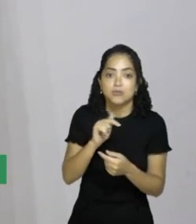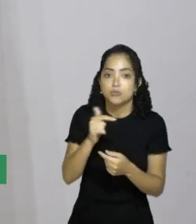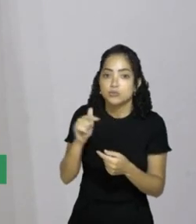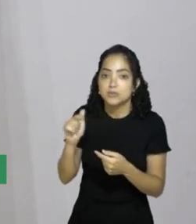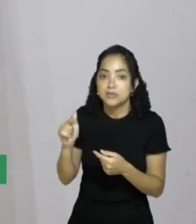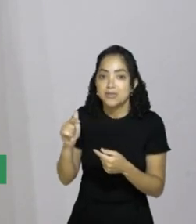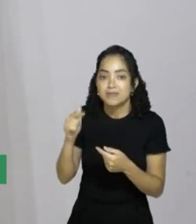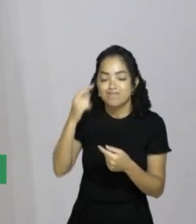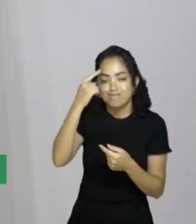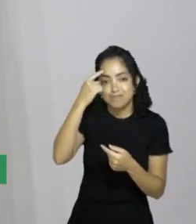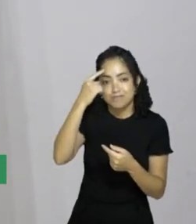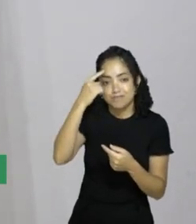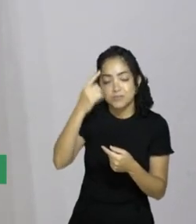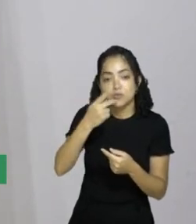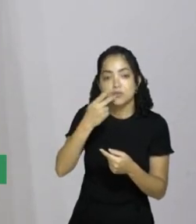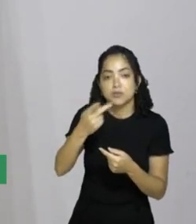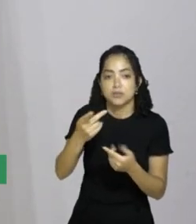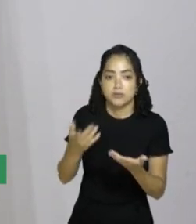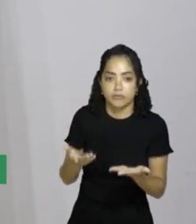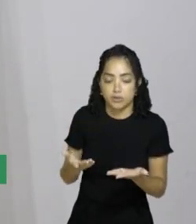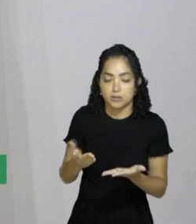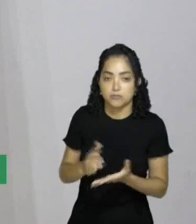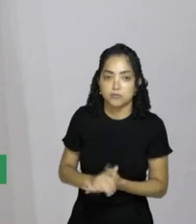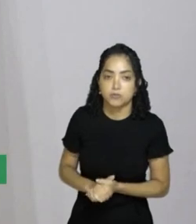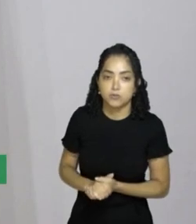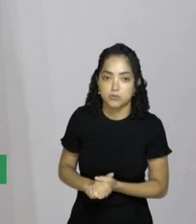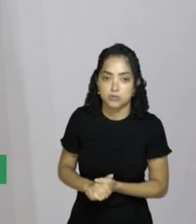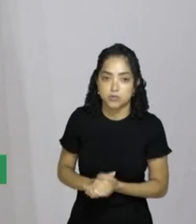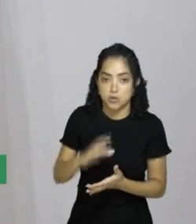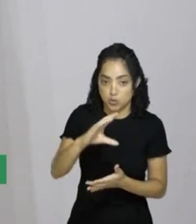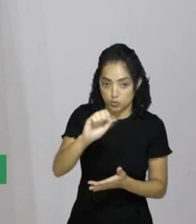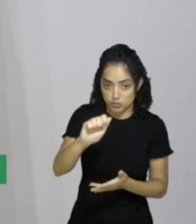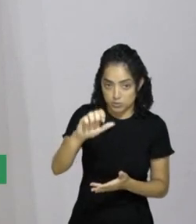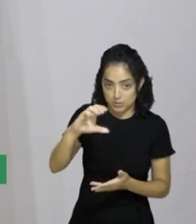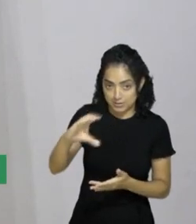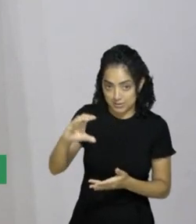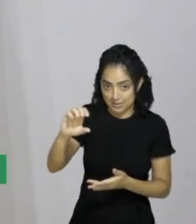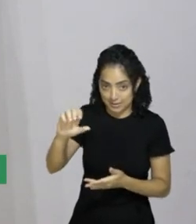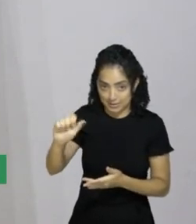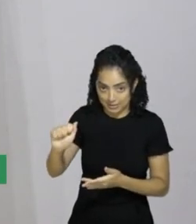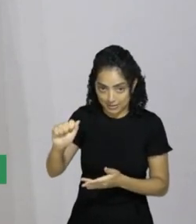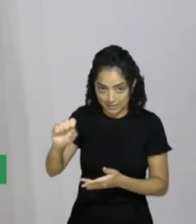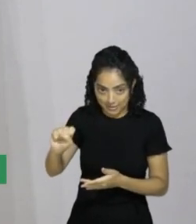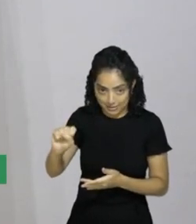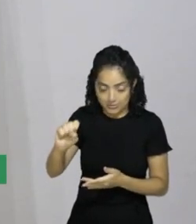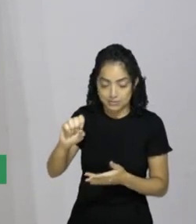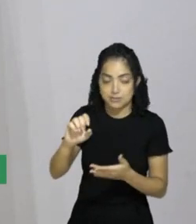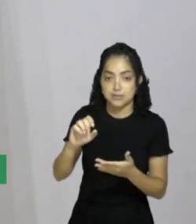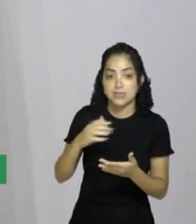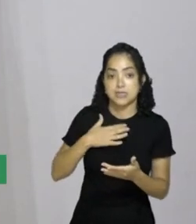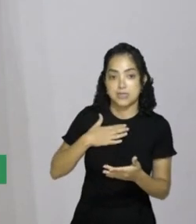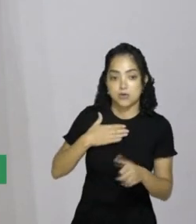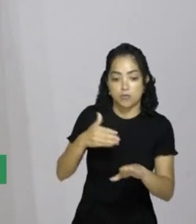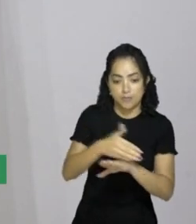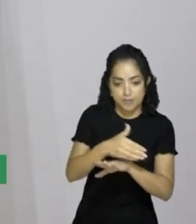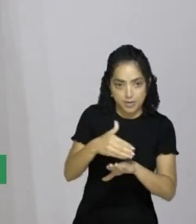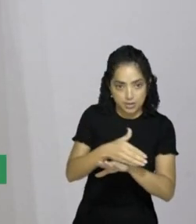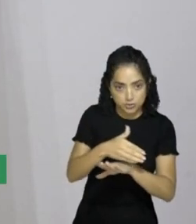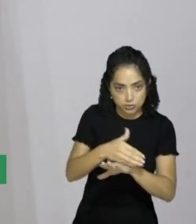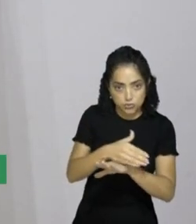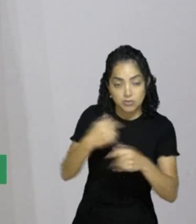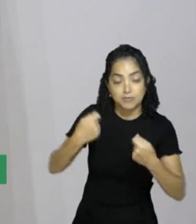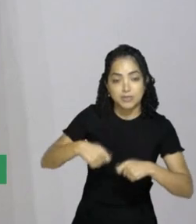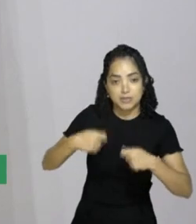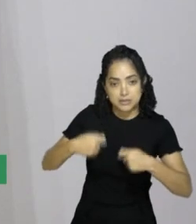do que ele tá dizendo os cactos dos quais eu faço parte tem que preencher